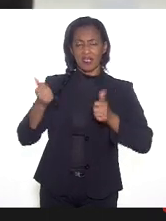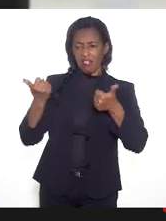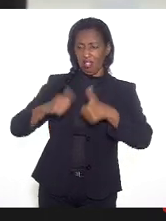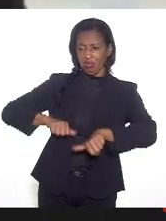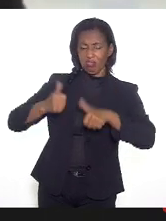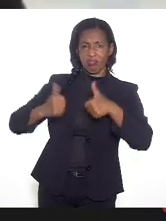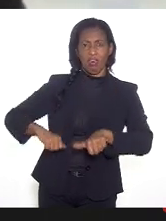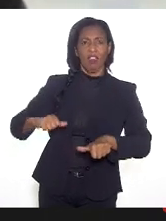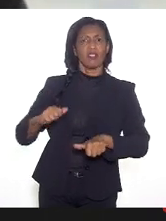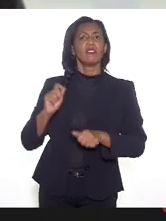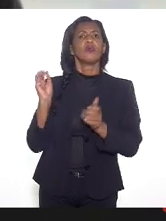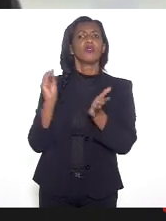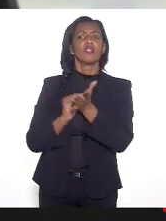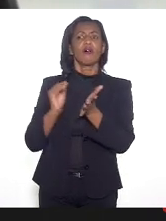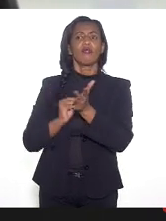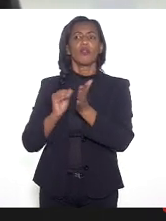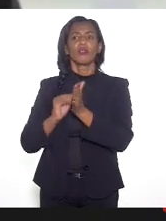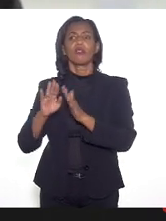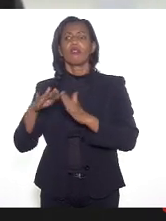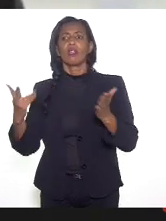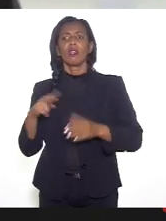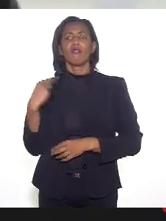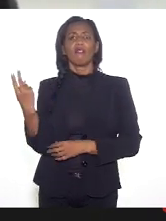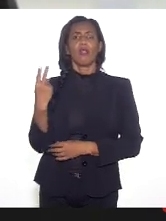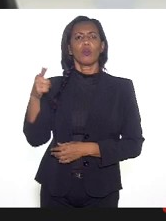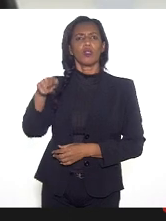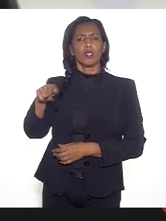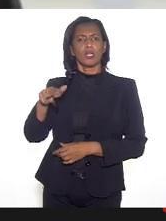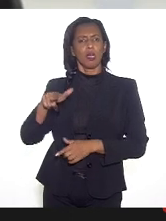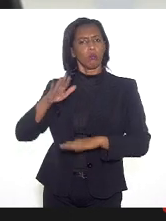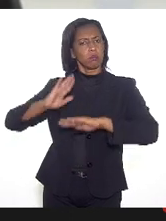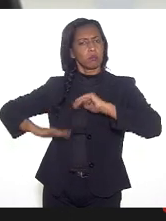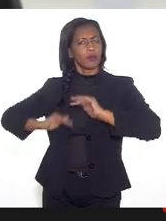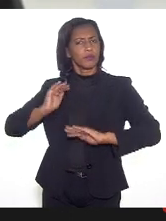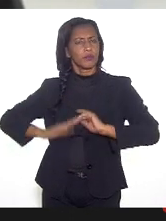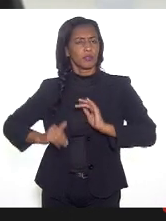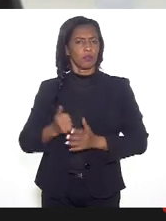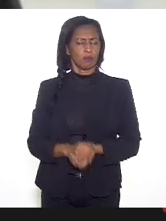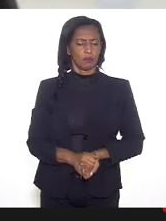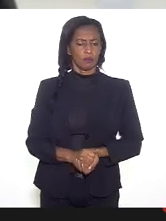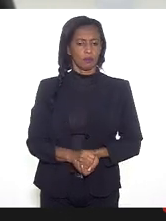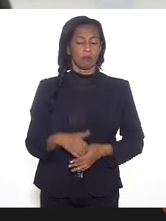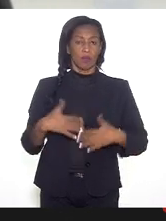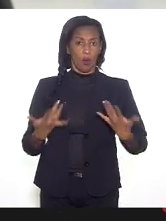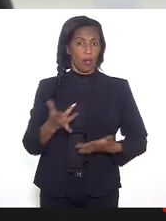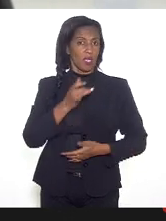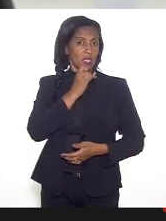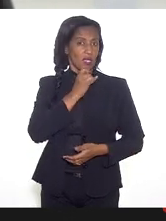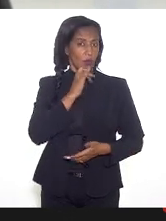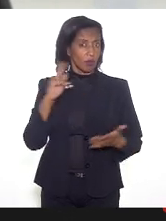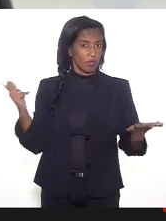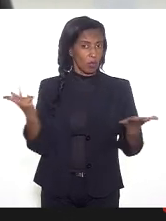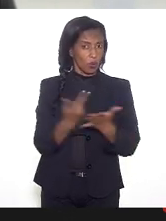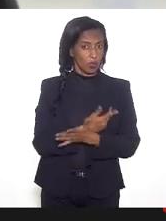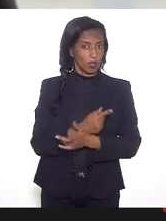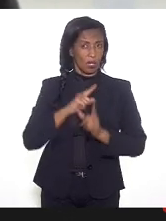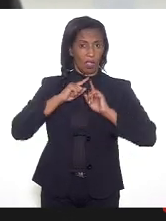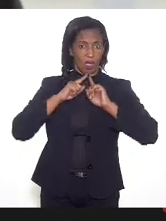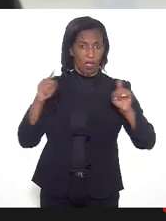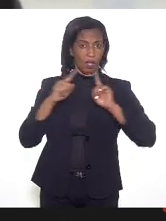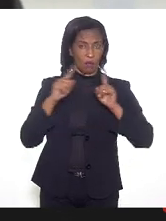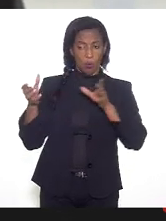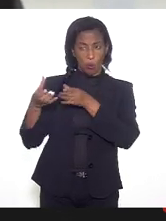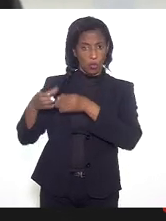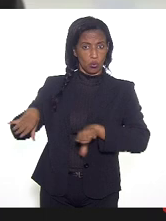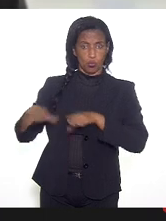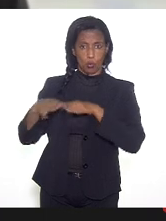concursos que ainda estão em aberto, porque ele valoriza o servidor público. Então, a exemplo do que tem acontecido, e as queixas não são só de